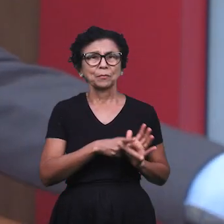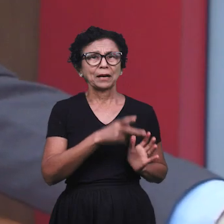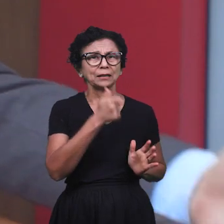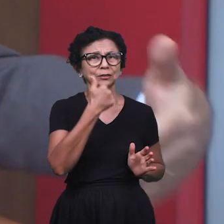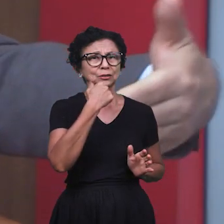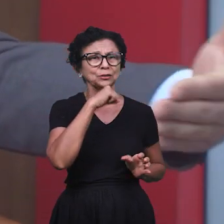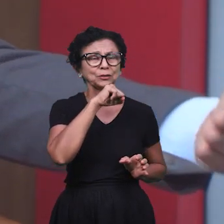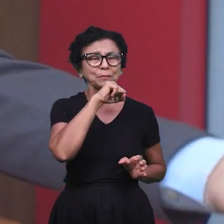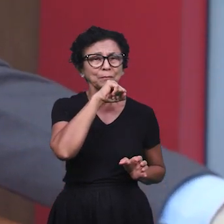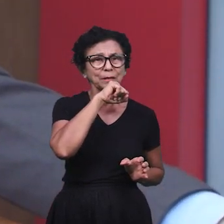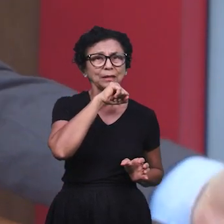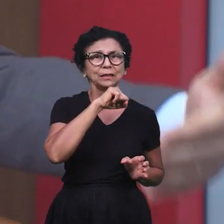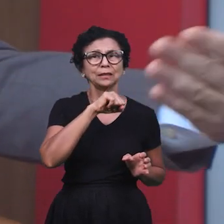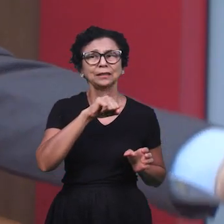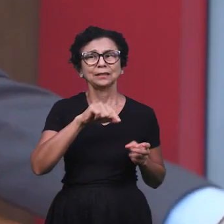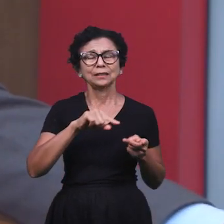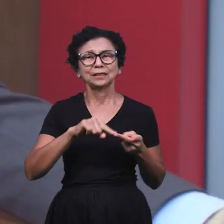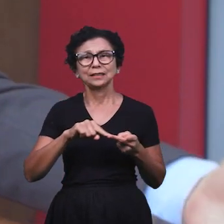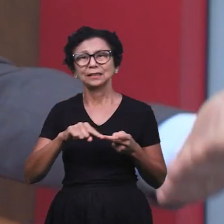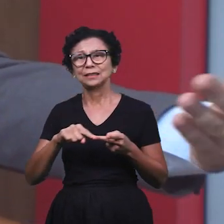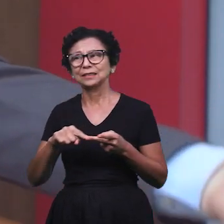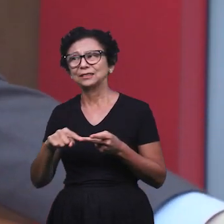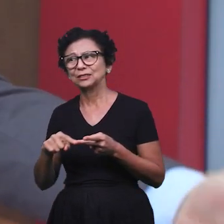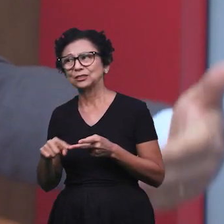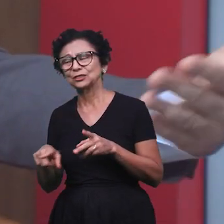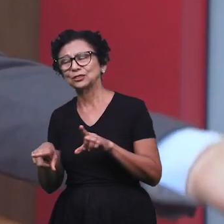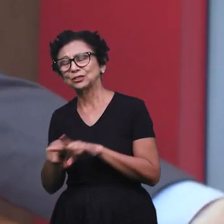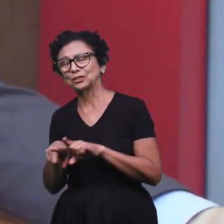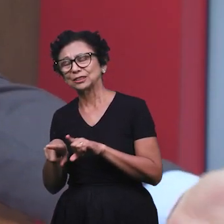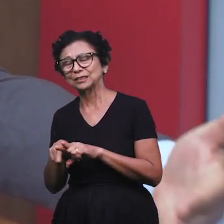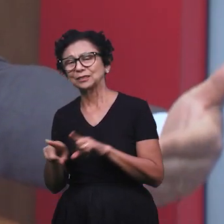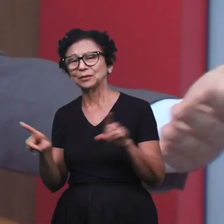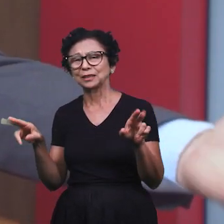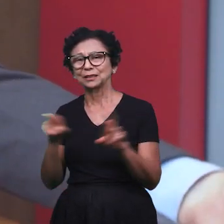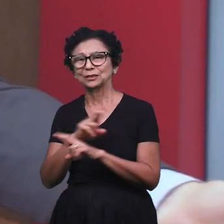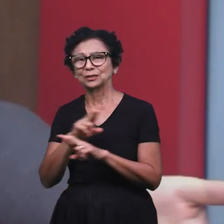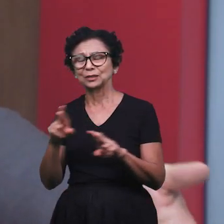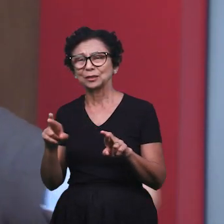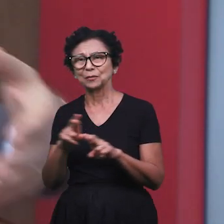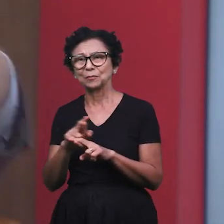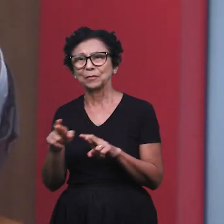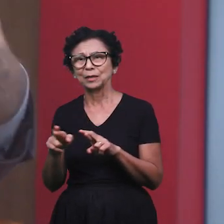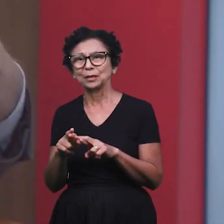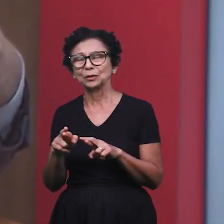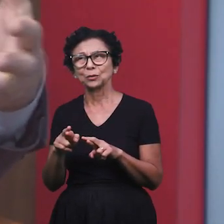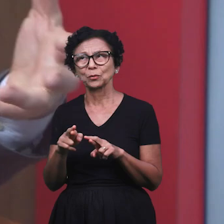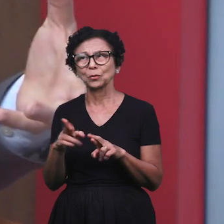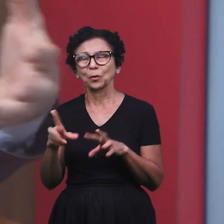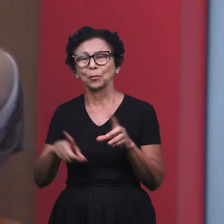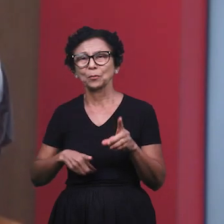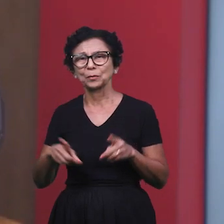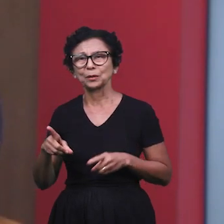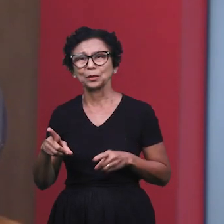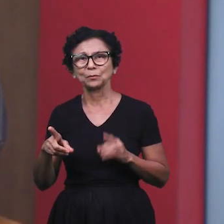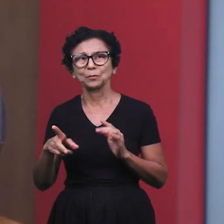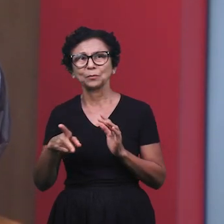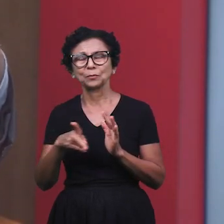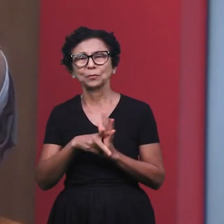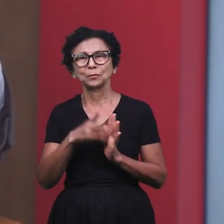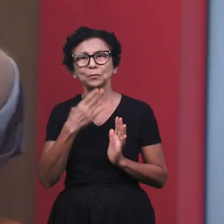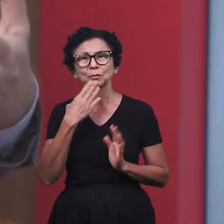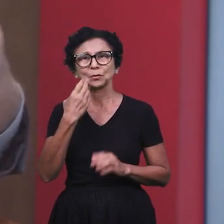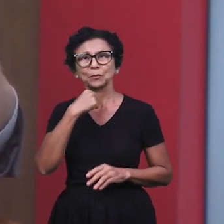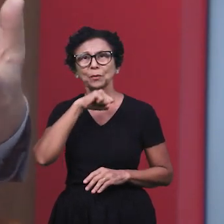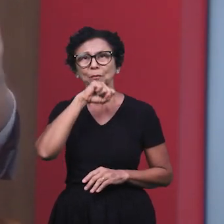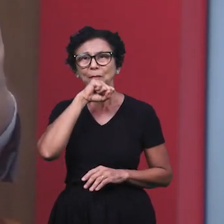com os primos do lado do pai também. Eu tenho um tio do lado do meu pai,